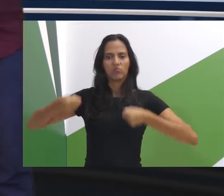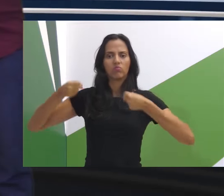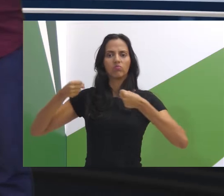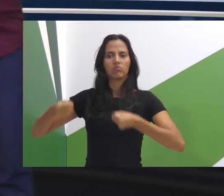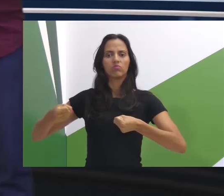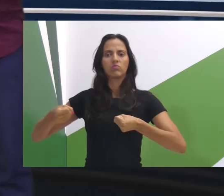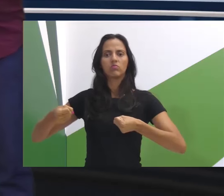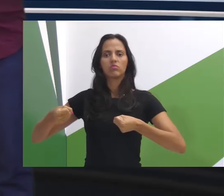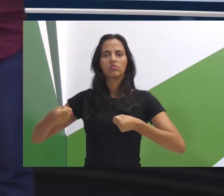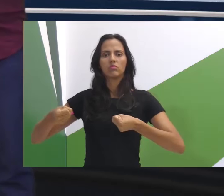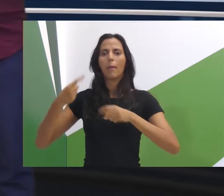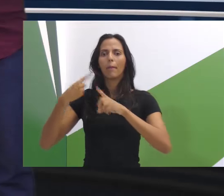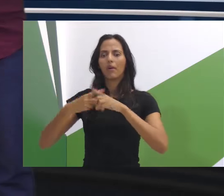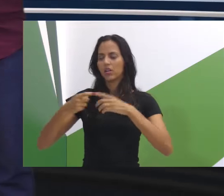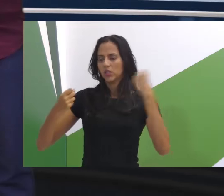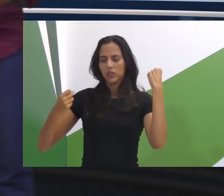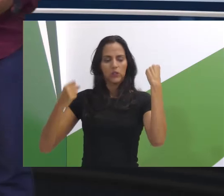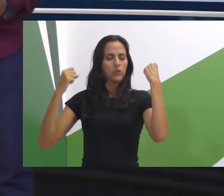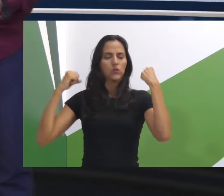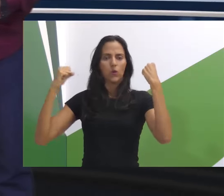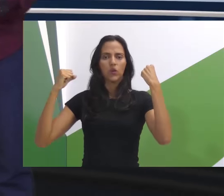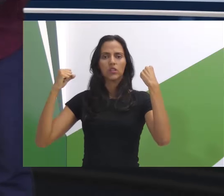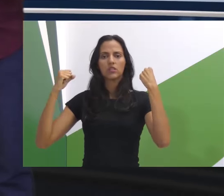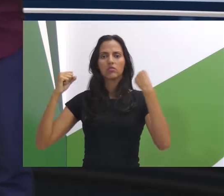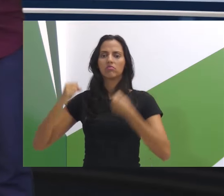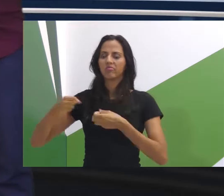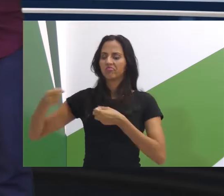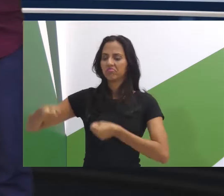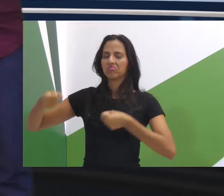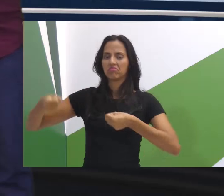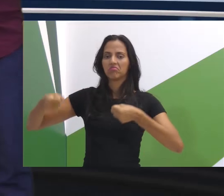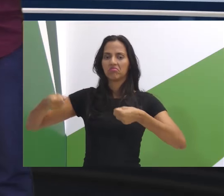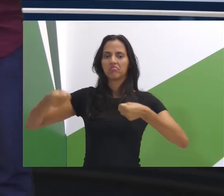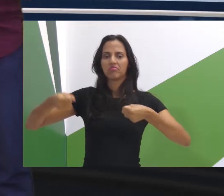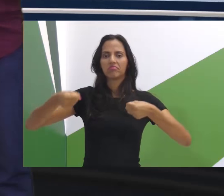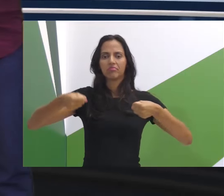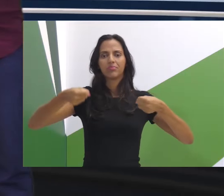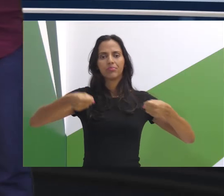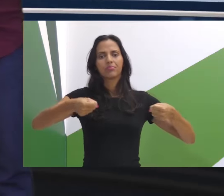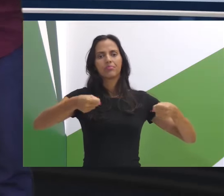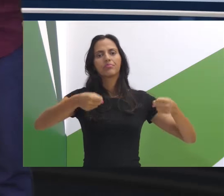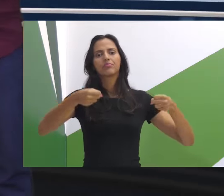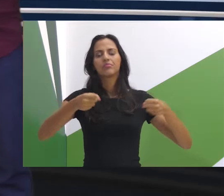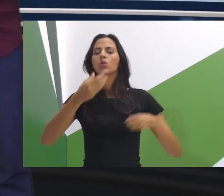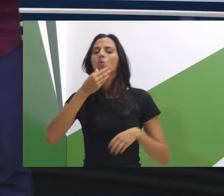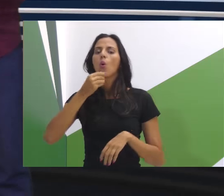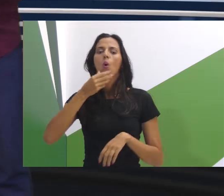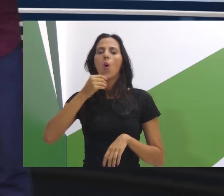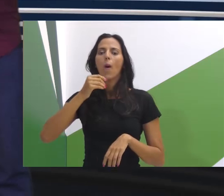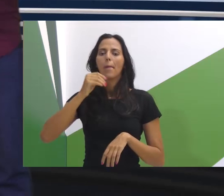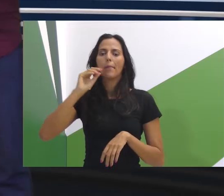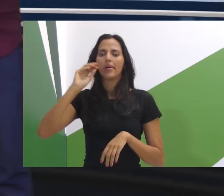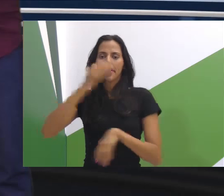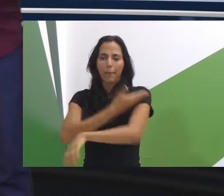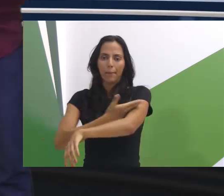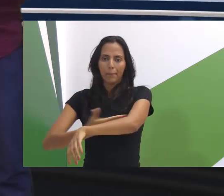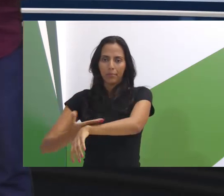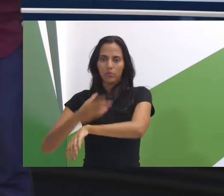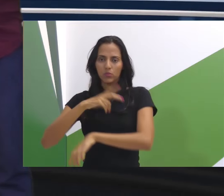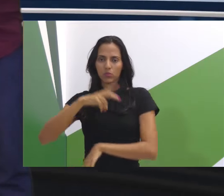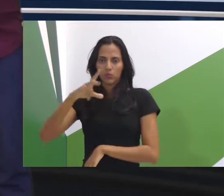São as mãos porque trabalham, porque colocam a economia da colônia em